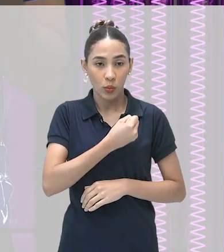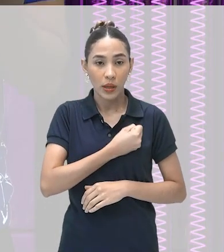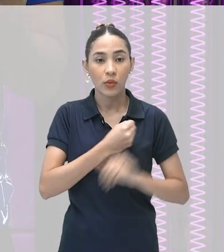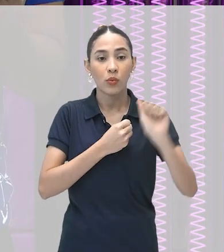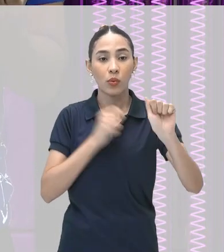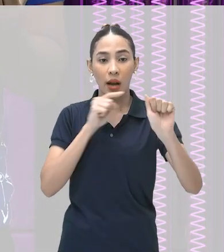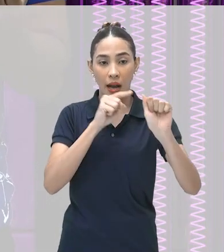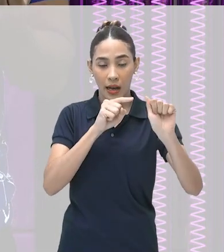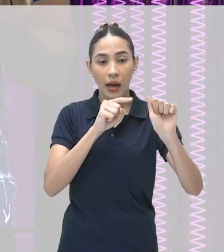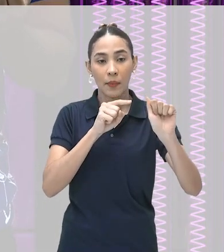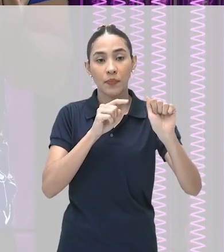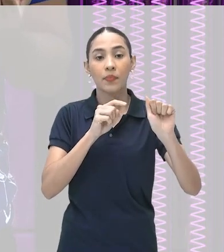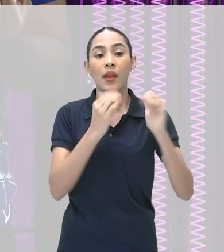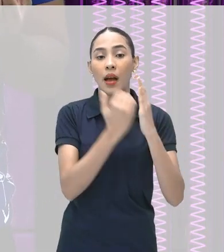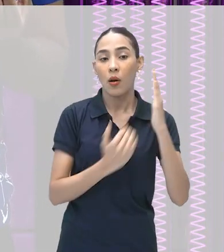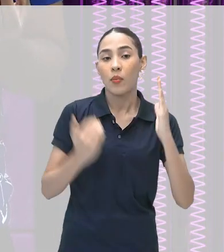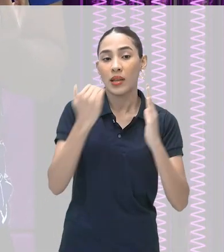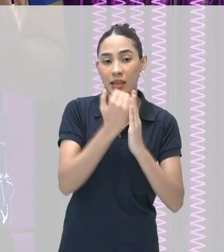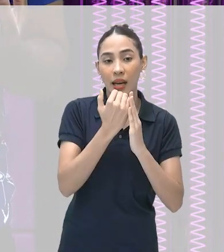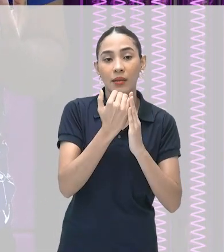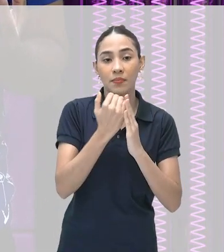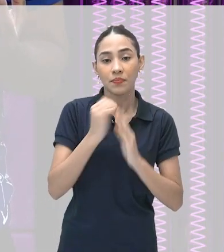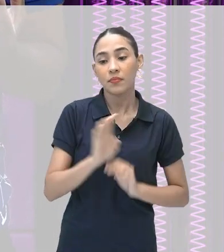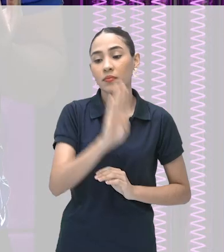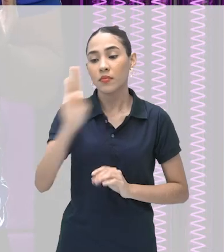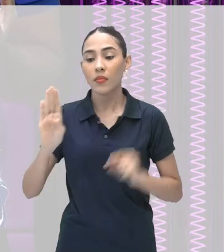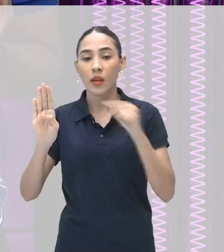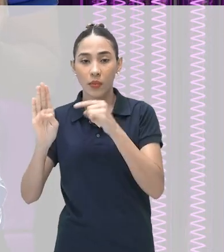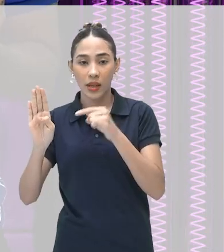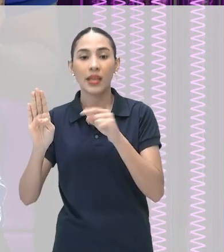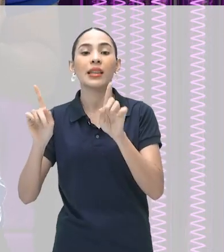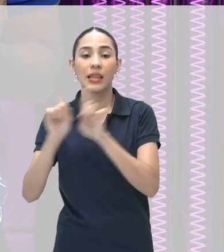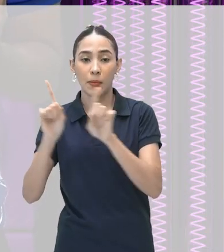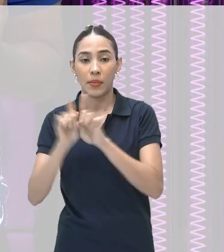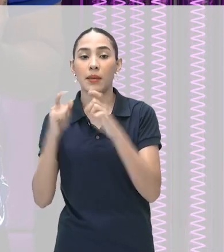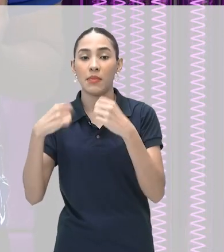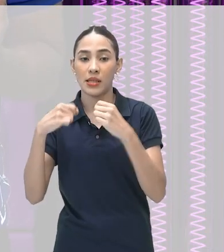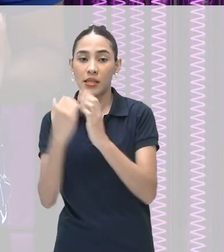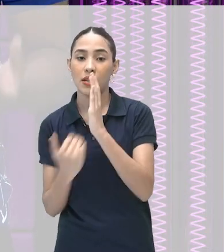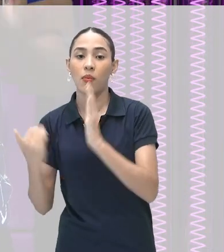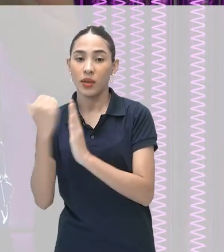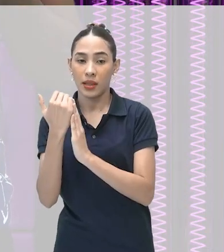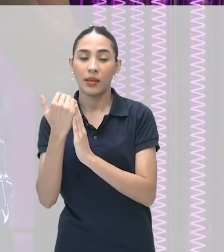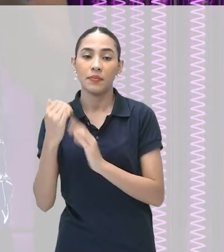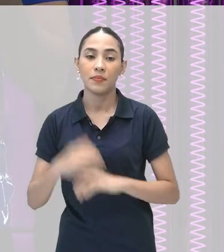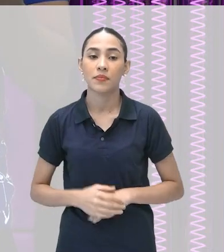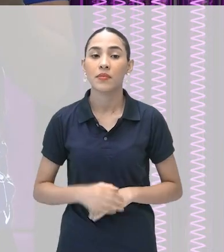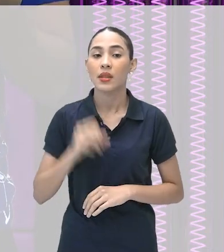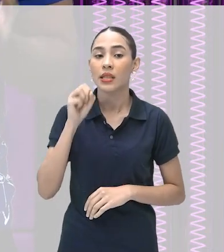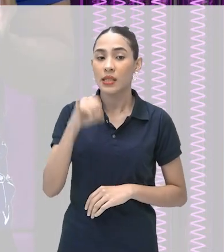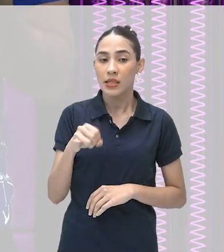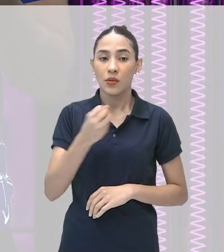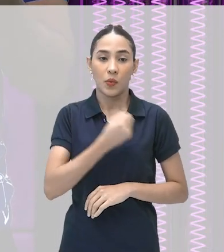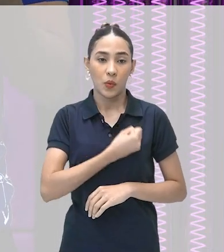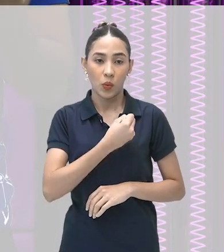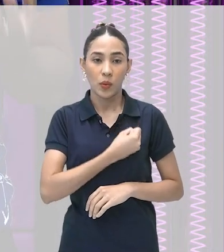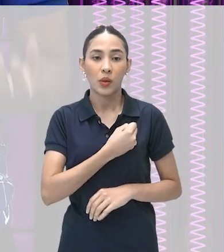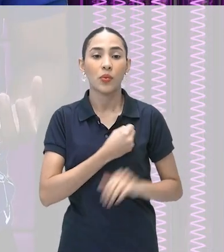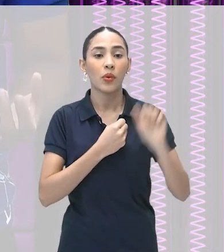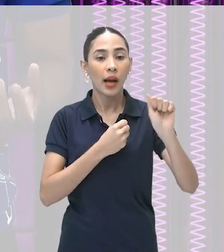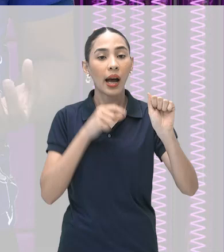A aumentar, a da grandeza B também vai ter que aumentar, beleza? Se o valor da grandeza